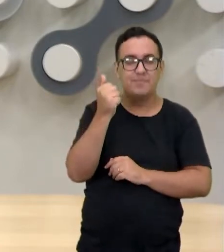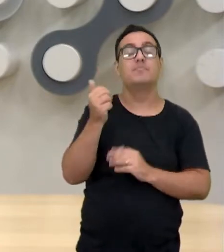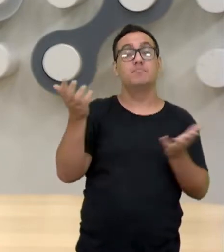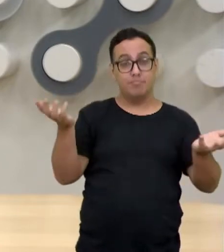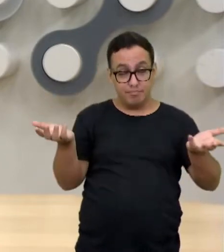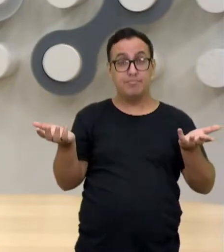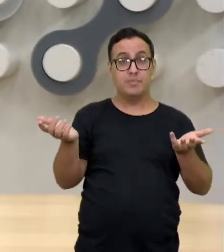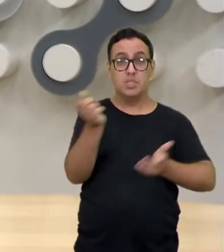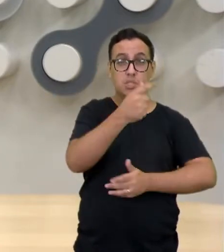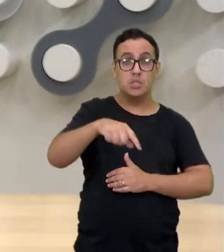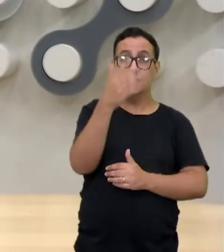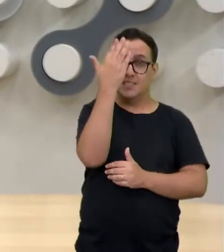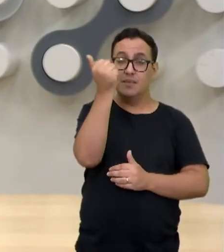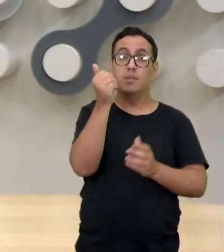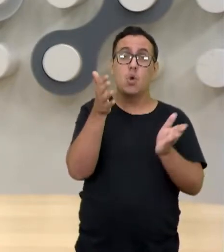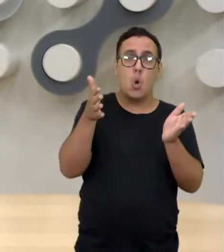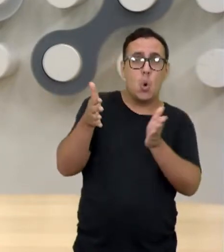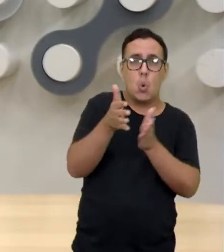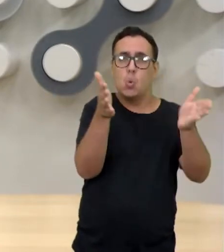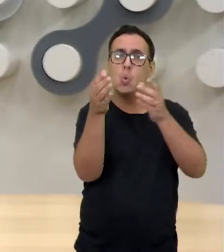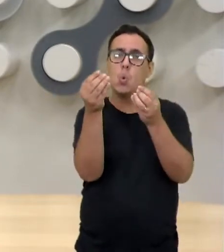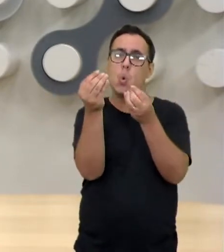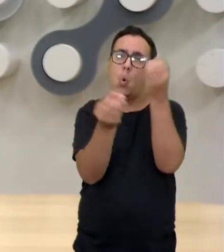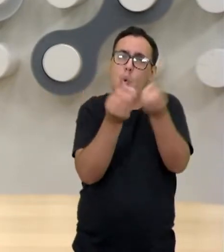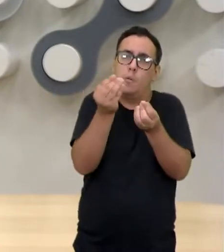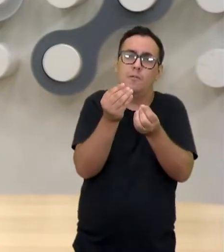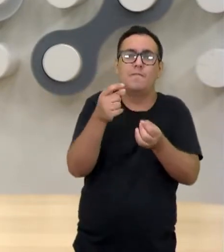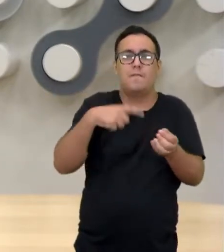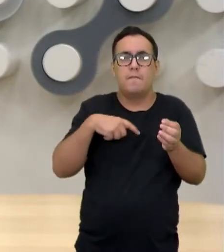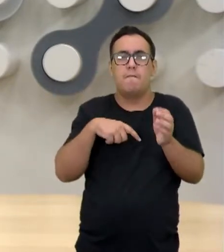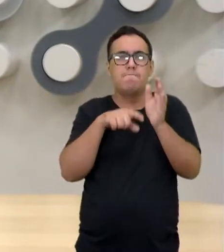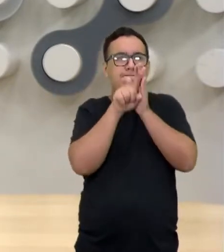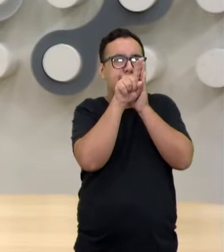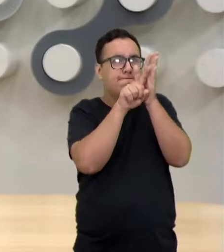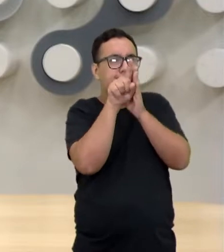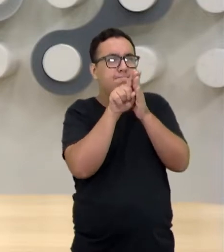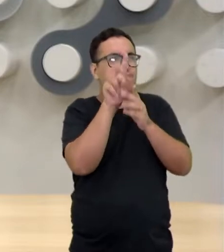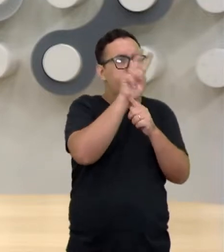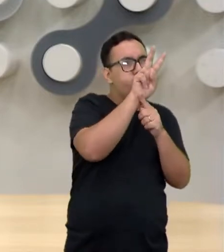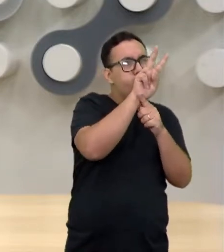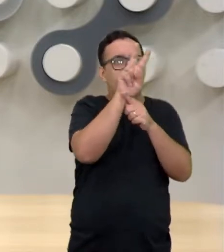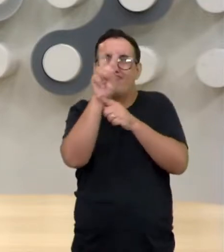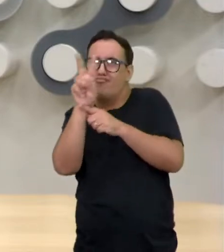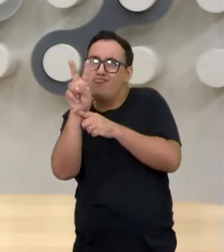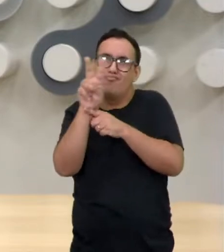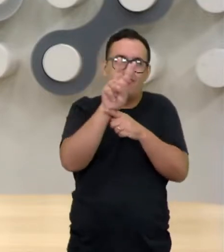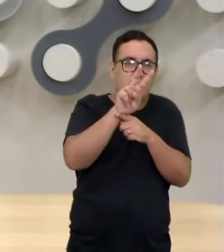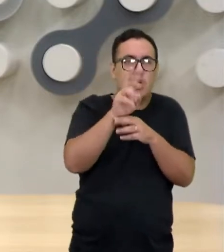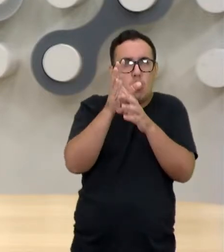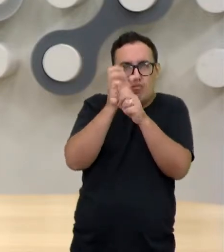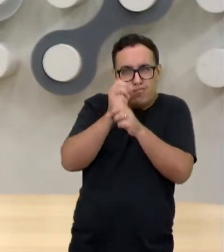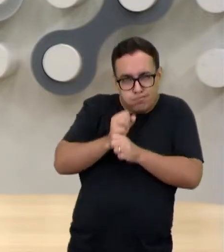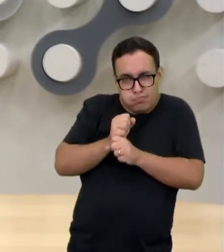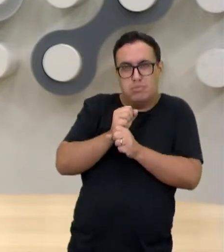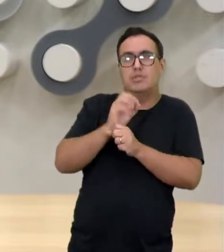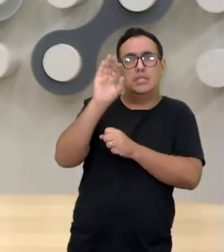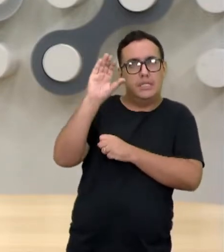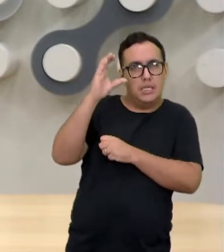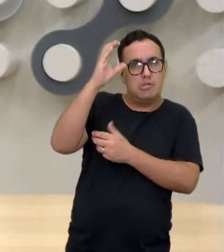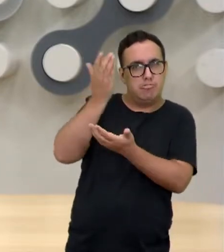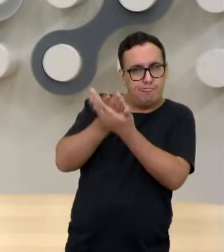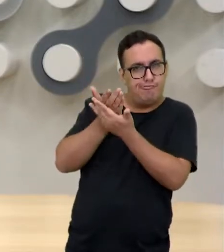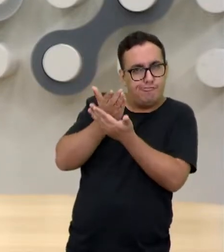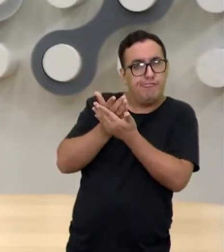porque ela é guiada por determinados monitoramentos, tá certo? Por determinados cálculos científicos